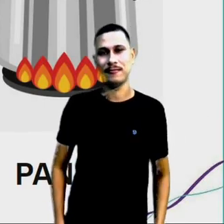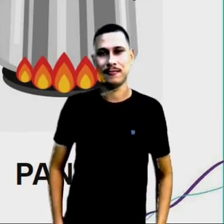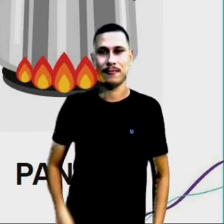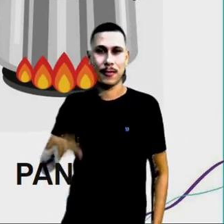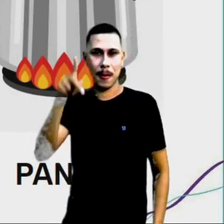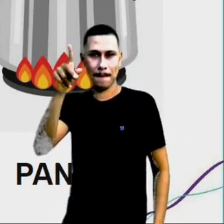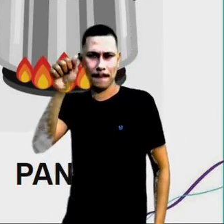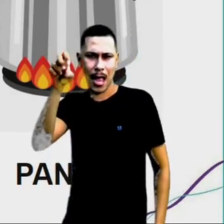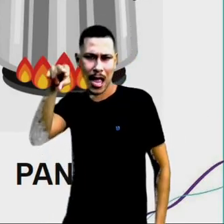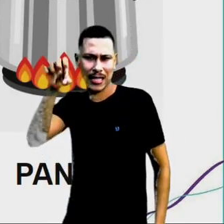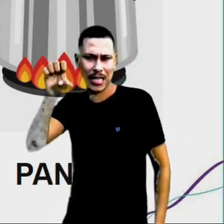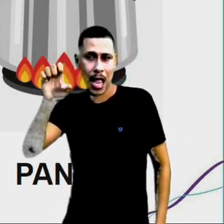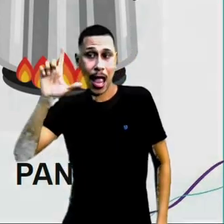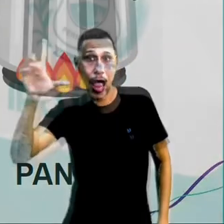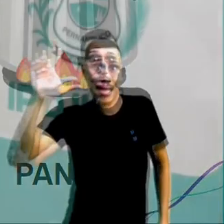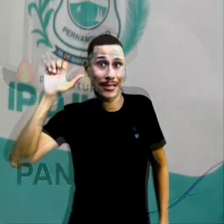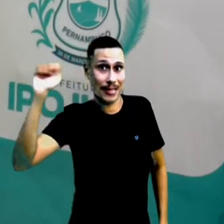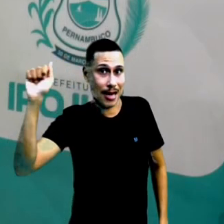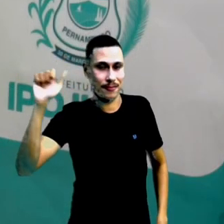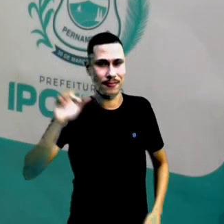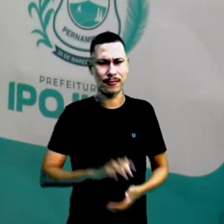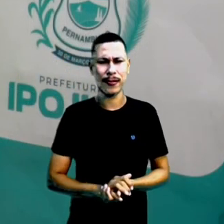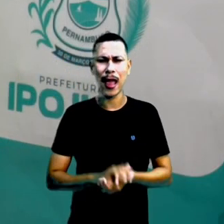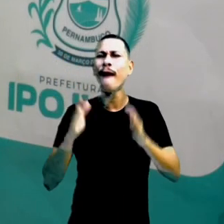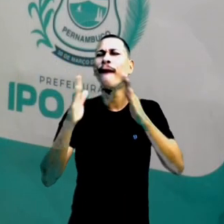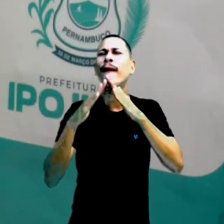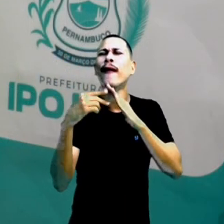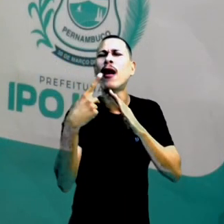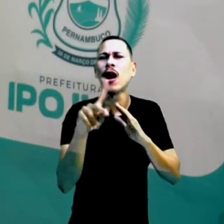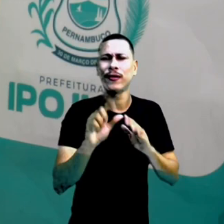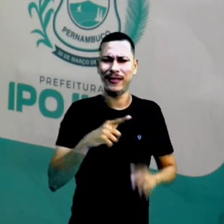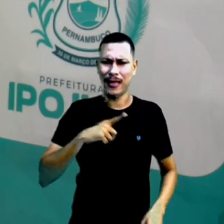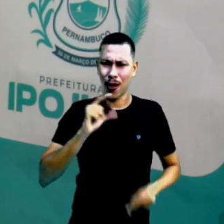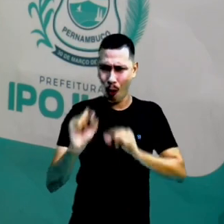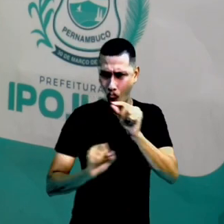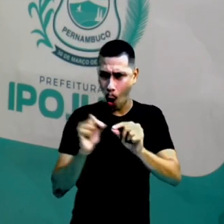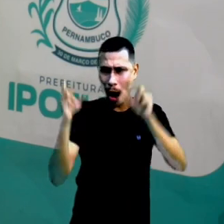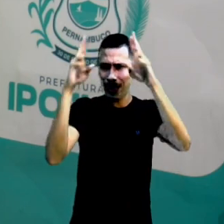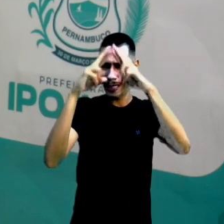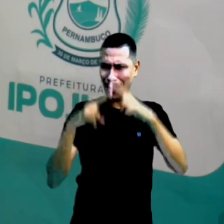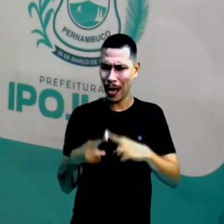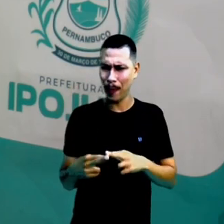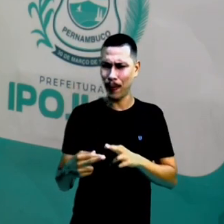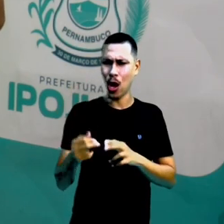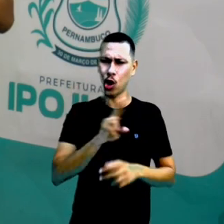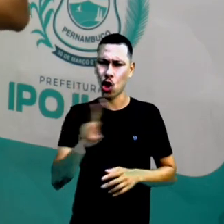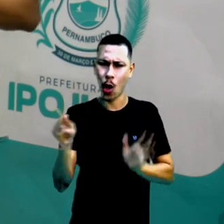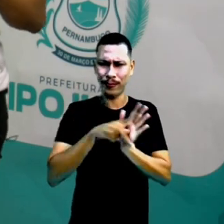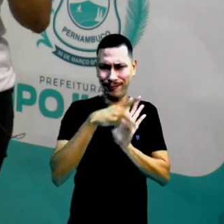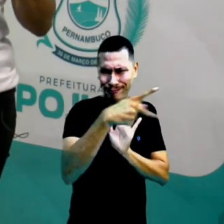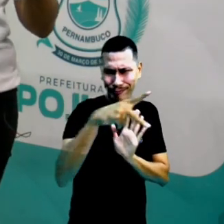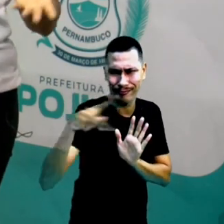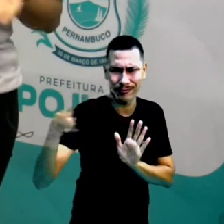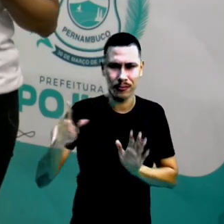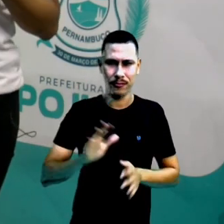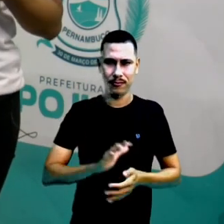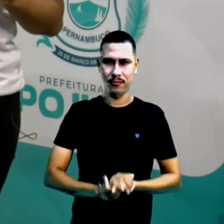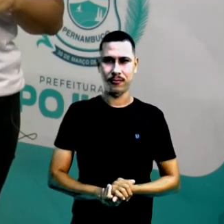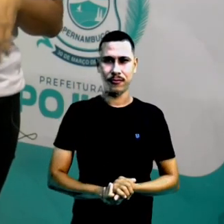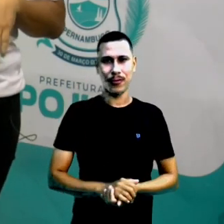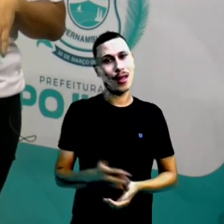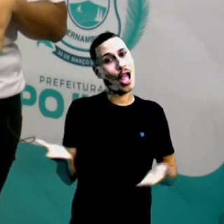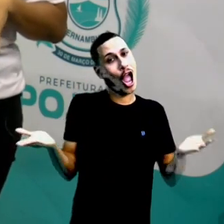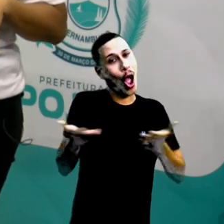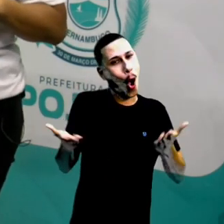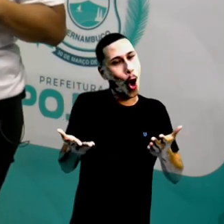panela. E aí na sua casa, o que que vocês têm que rima com seu nome? Agora, vamos para a